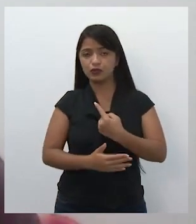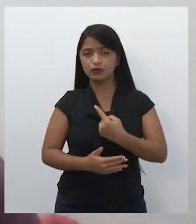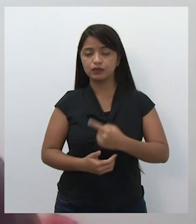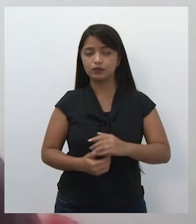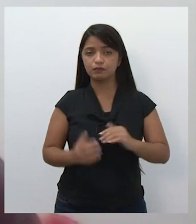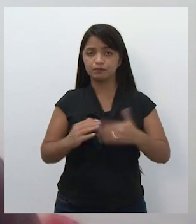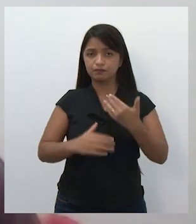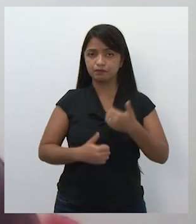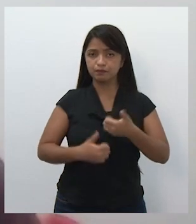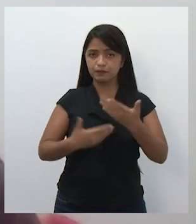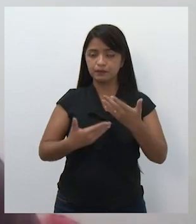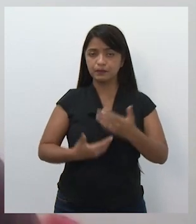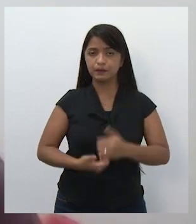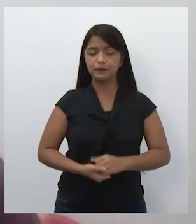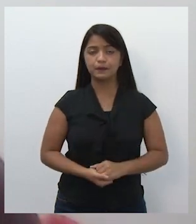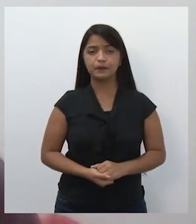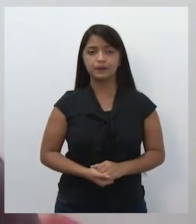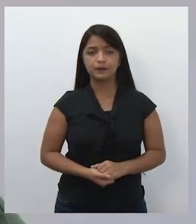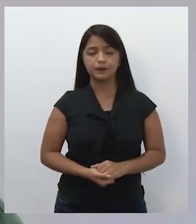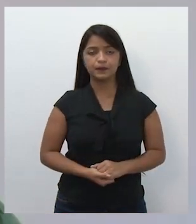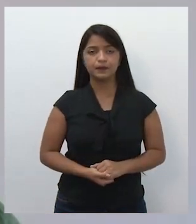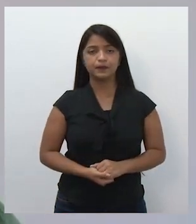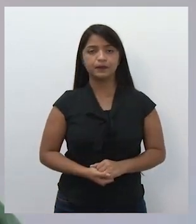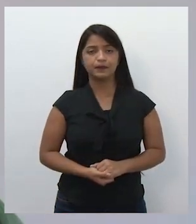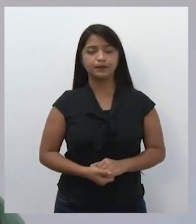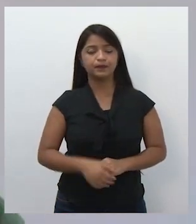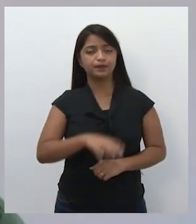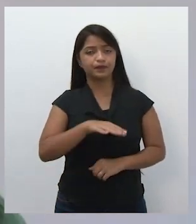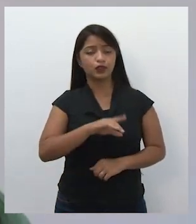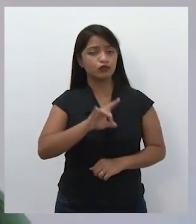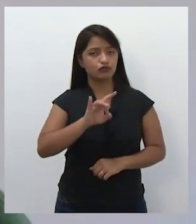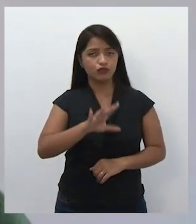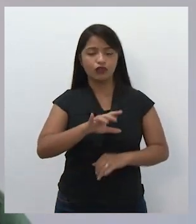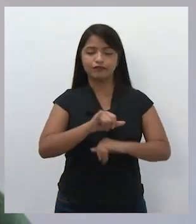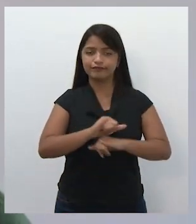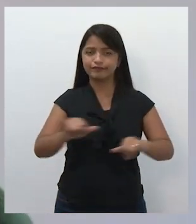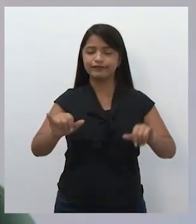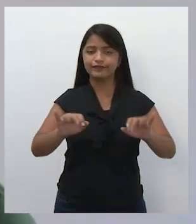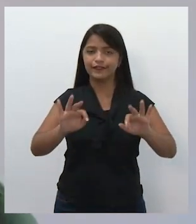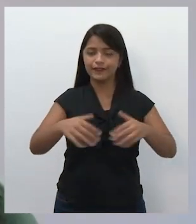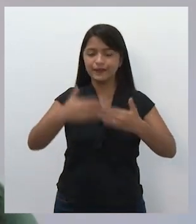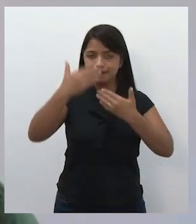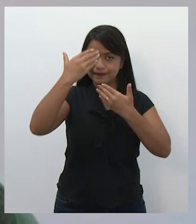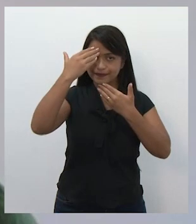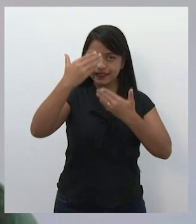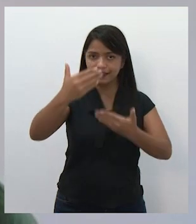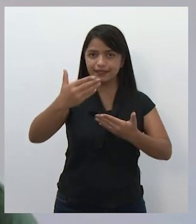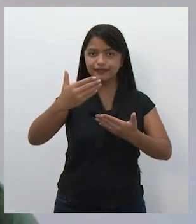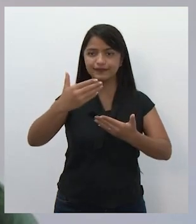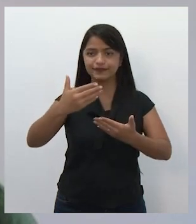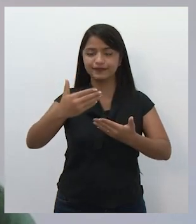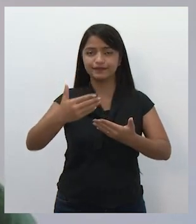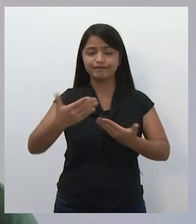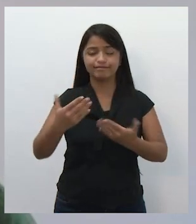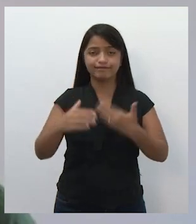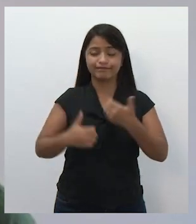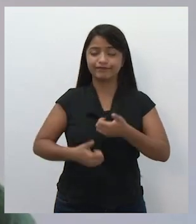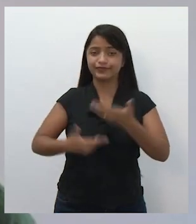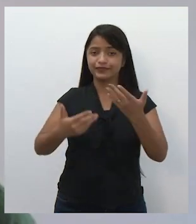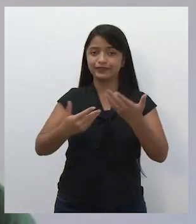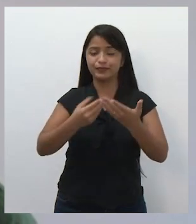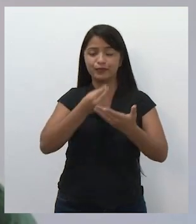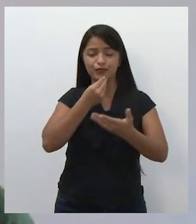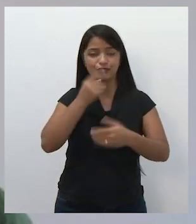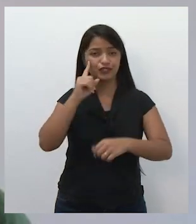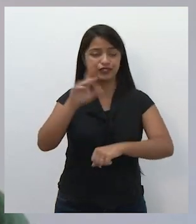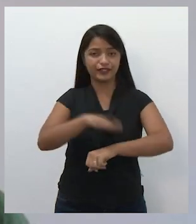no chat? Marcos, não, eu só quero finalizar agradecendo, né? Porque assim, se a gente for falar, fica o dia inteiro, porque tem